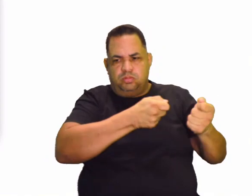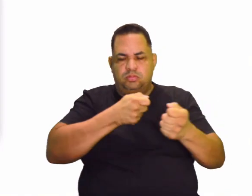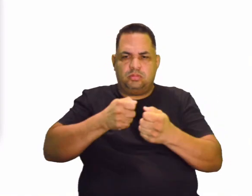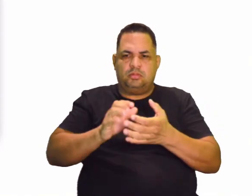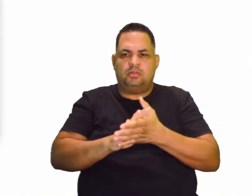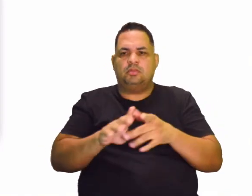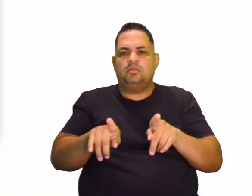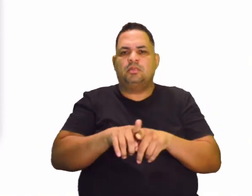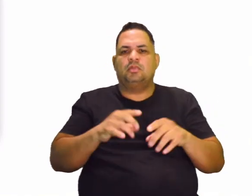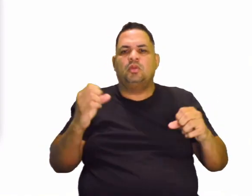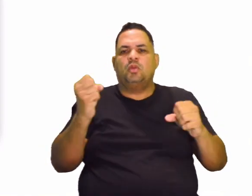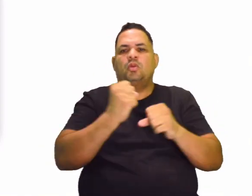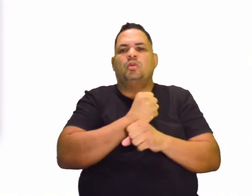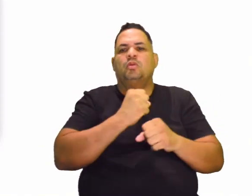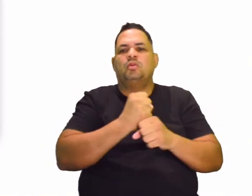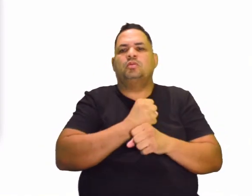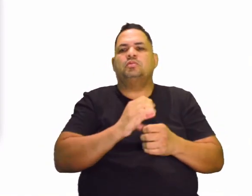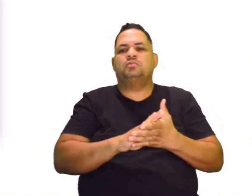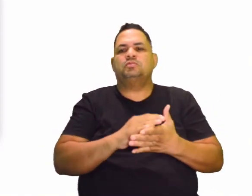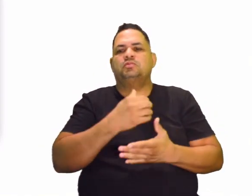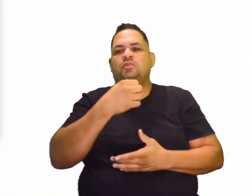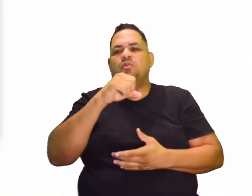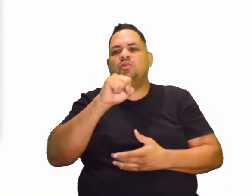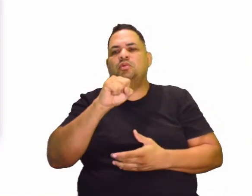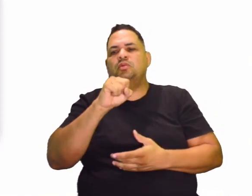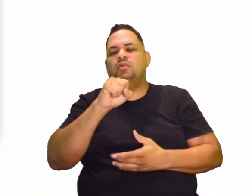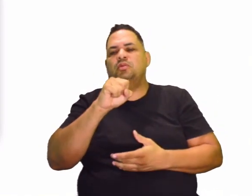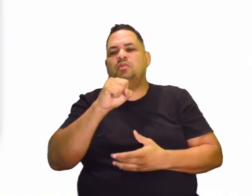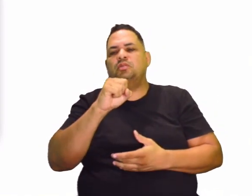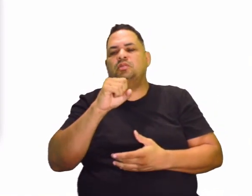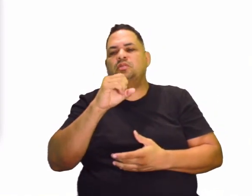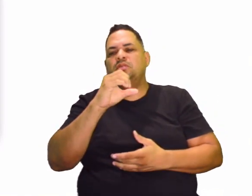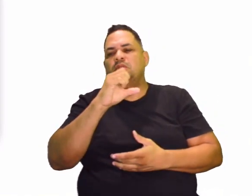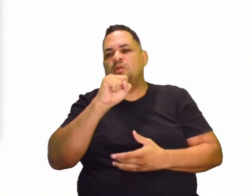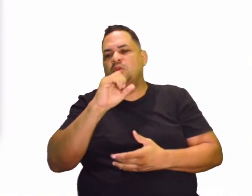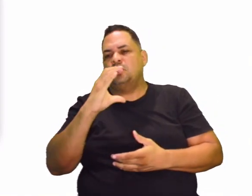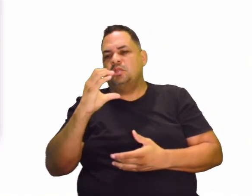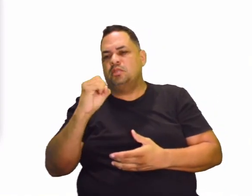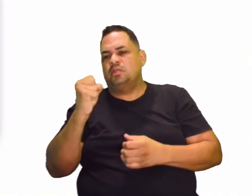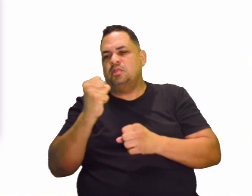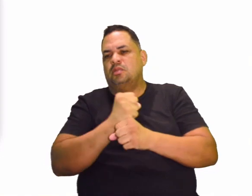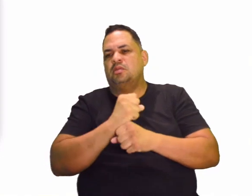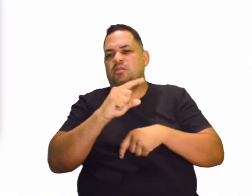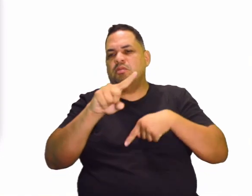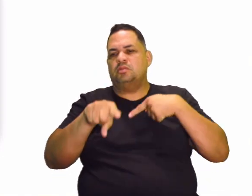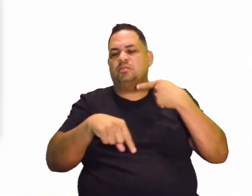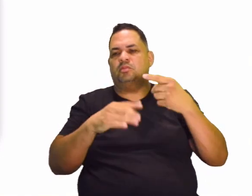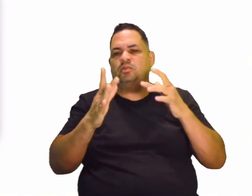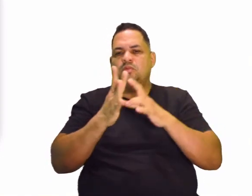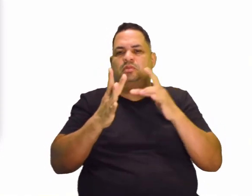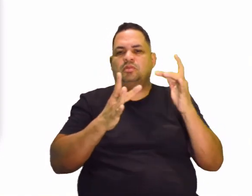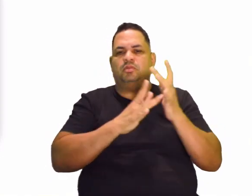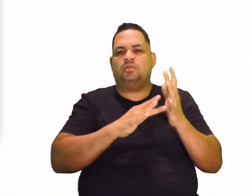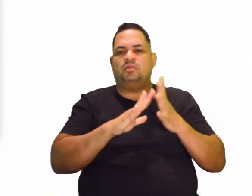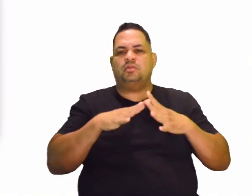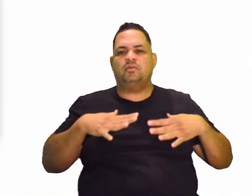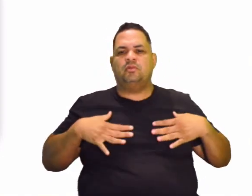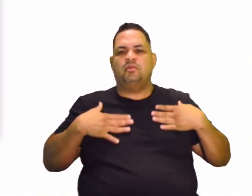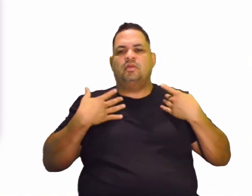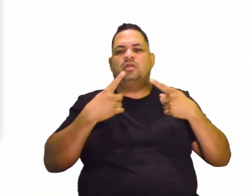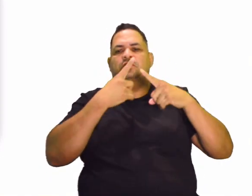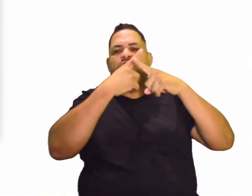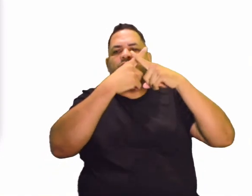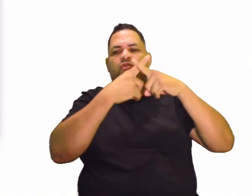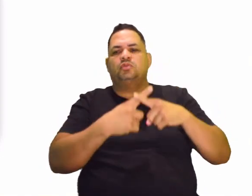por volta ali de 80 depois de Cristo. As festas e jogos duraram 100 dias, duravam até 100